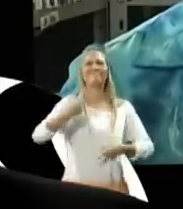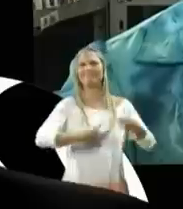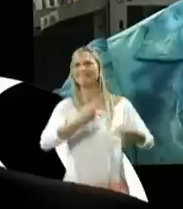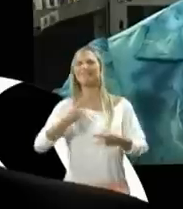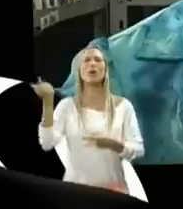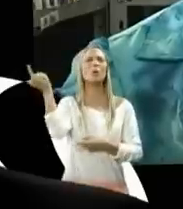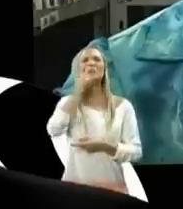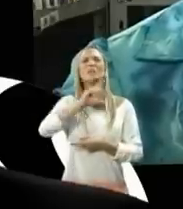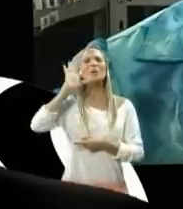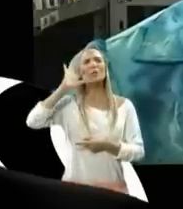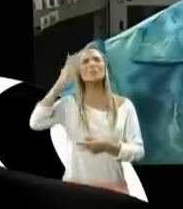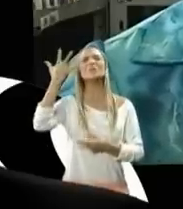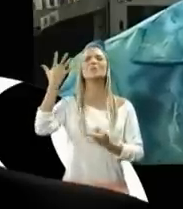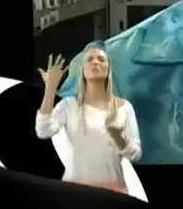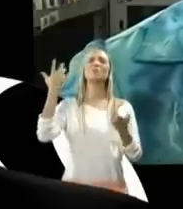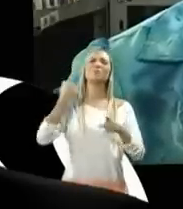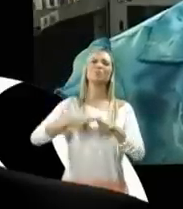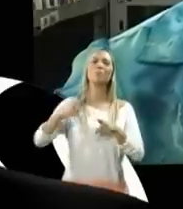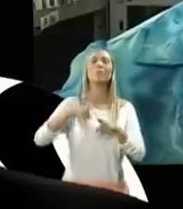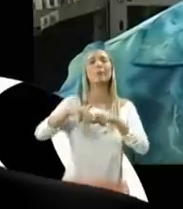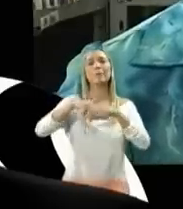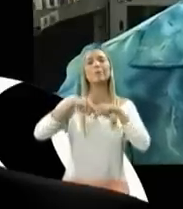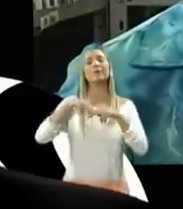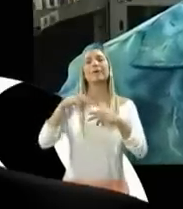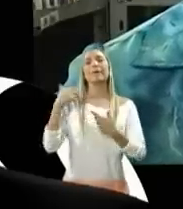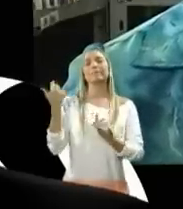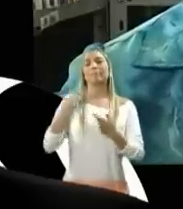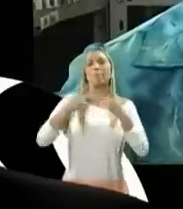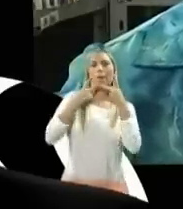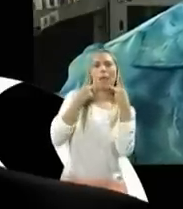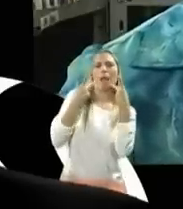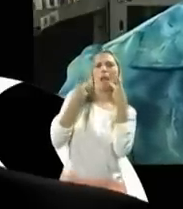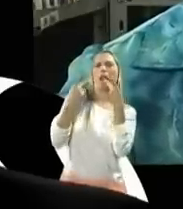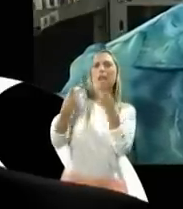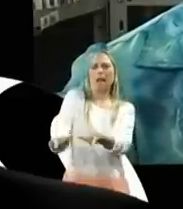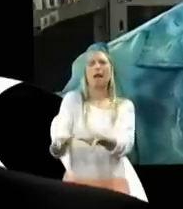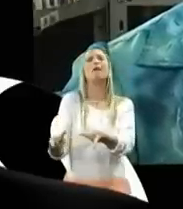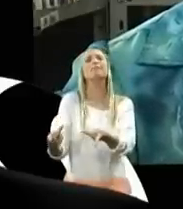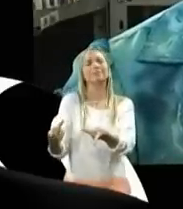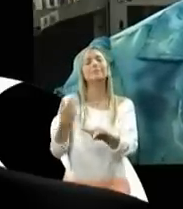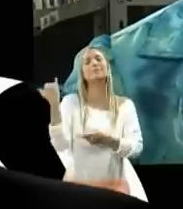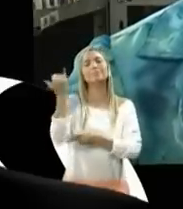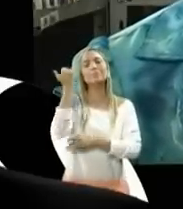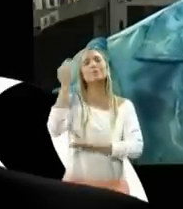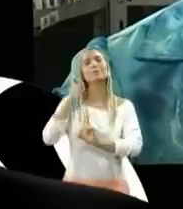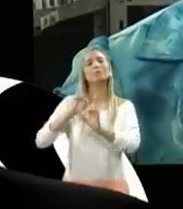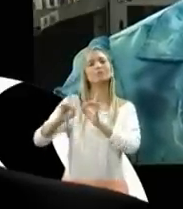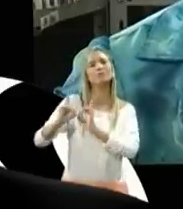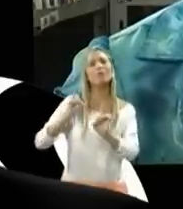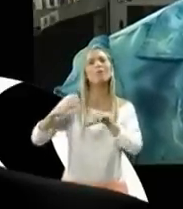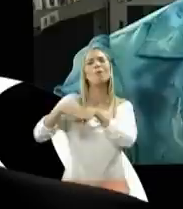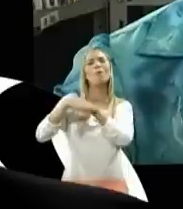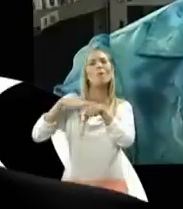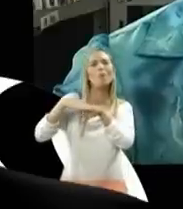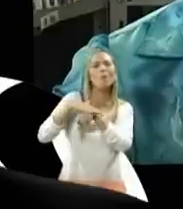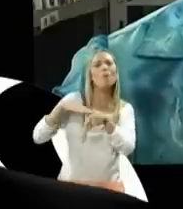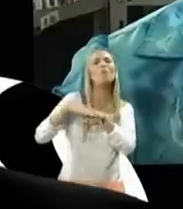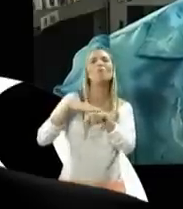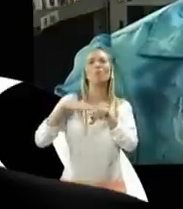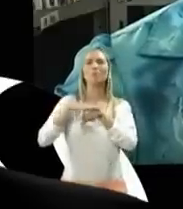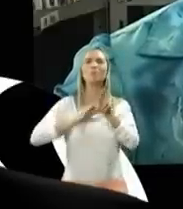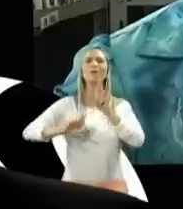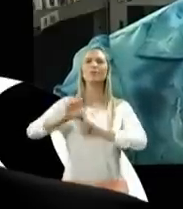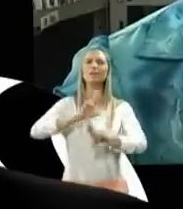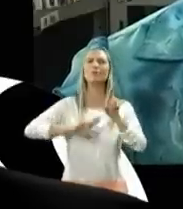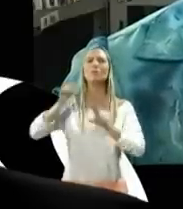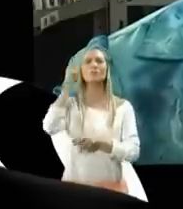conflitos de forma verbal, né, dialógica, relacional, de forma